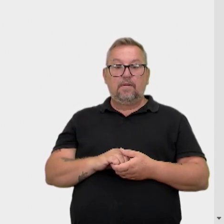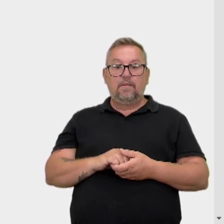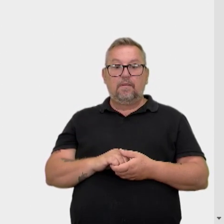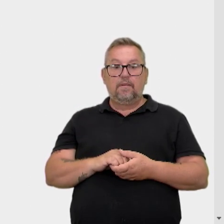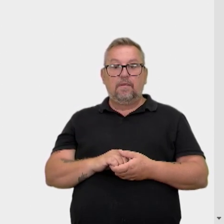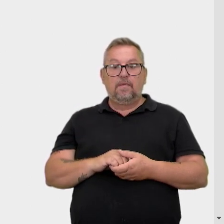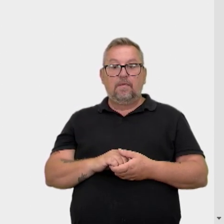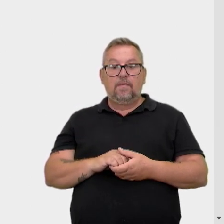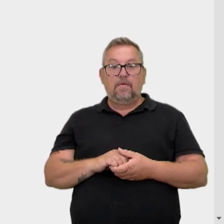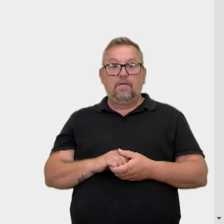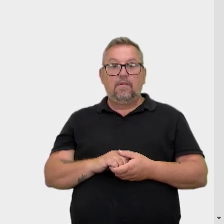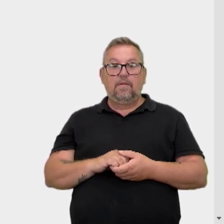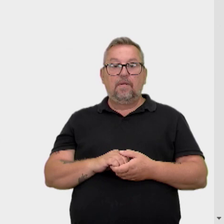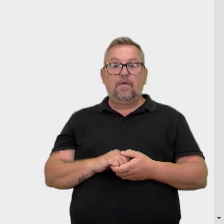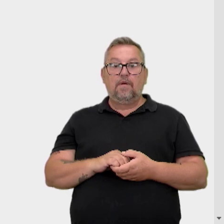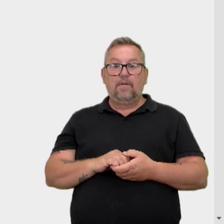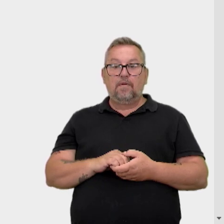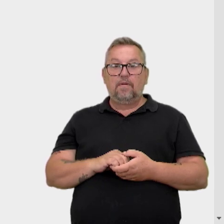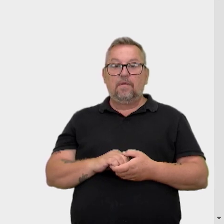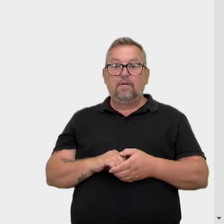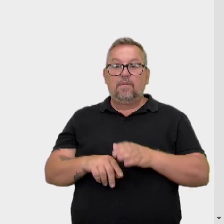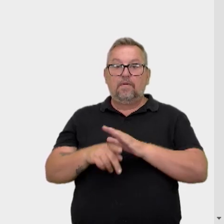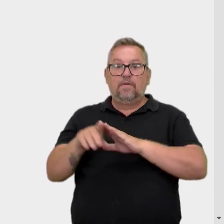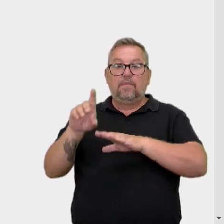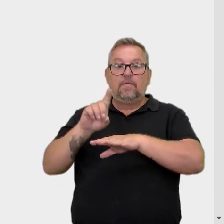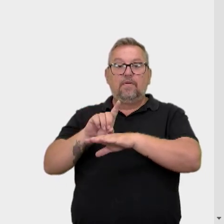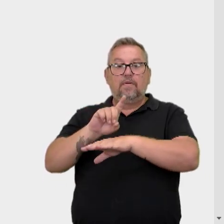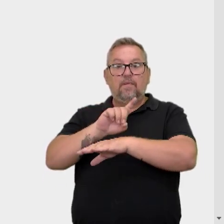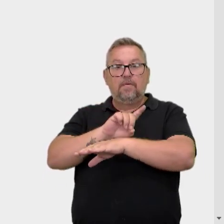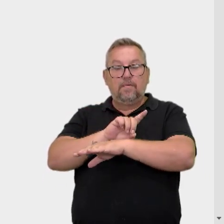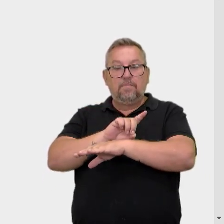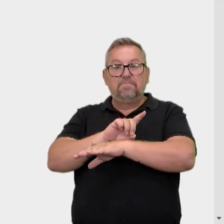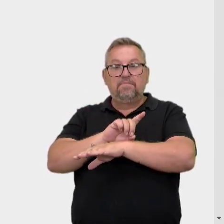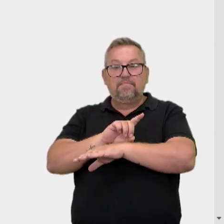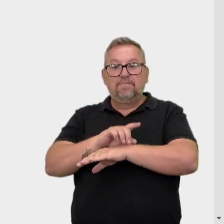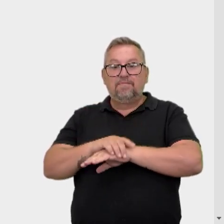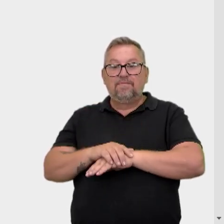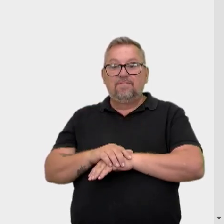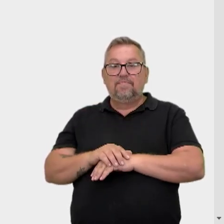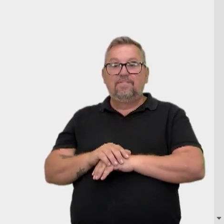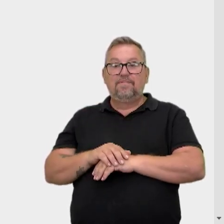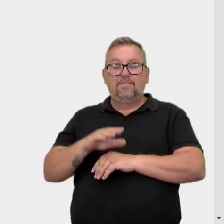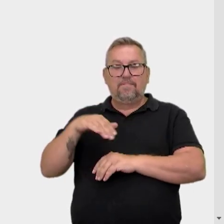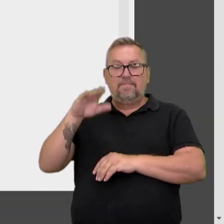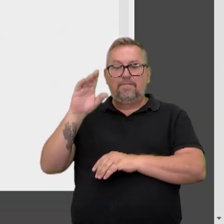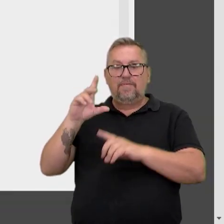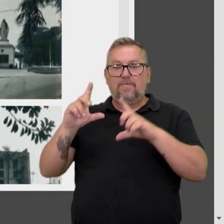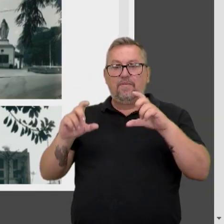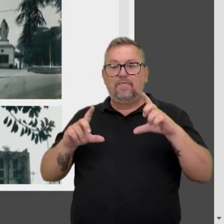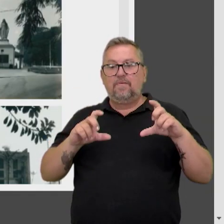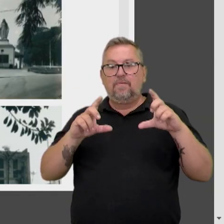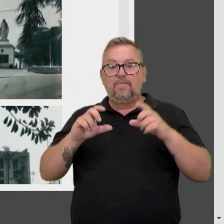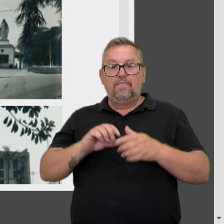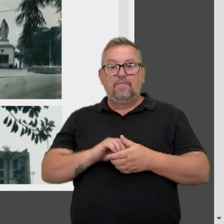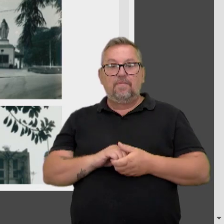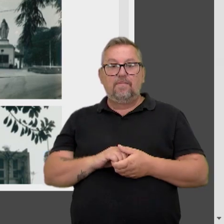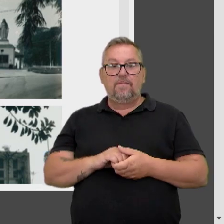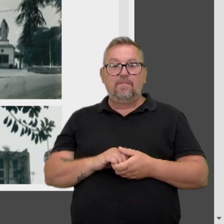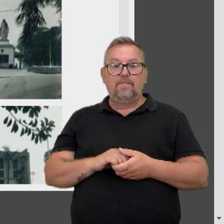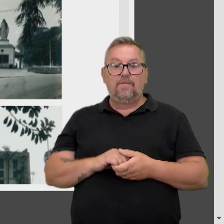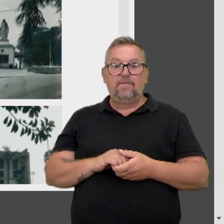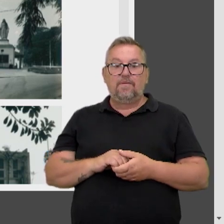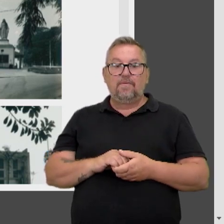histórias, né, da cidade aí de Diadema, tá vendo aqui, tem as fotos aqui da cidade de